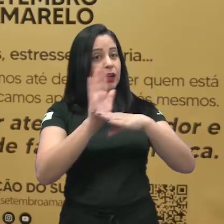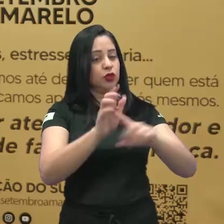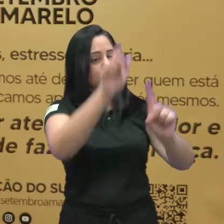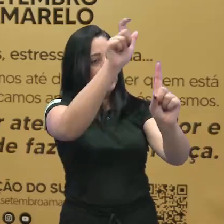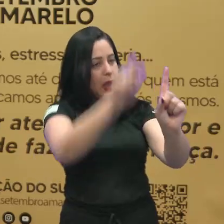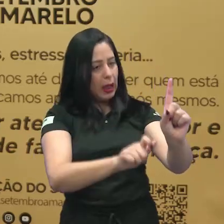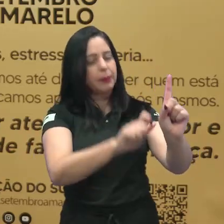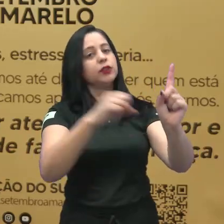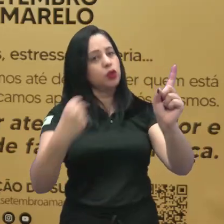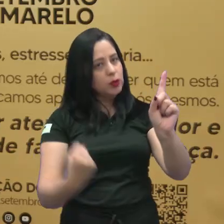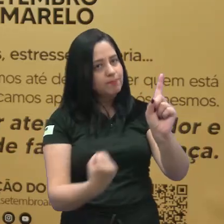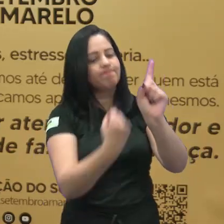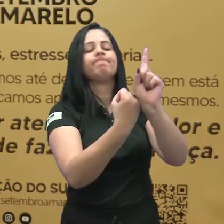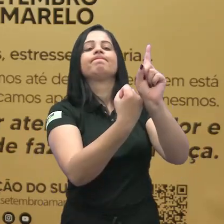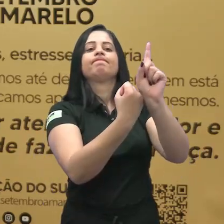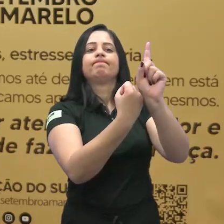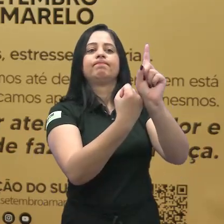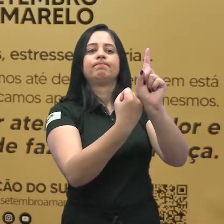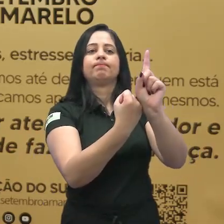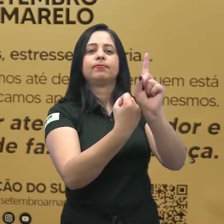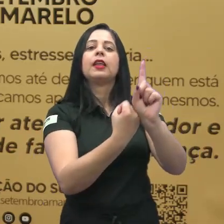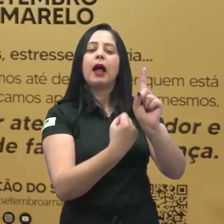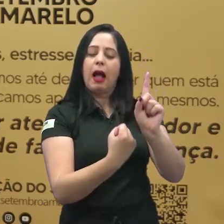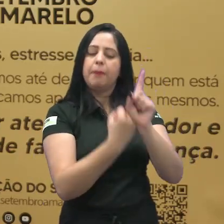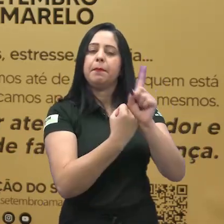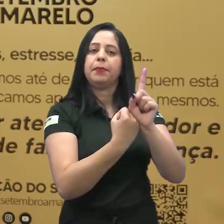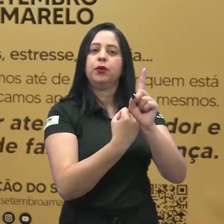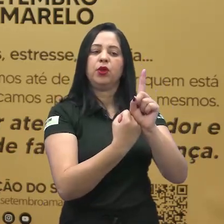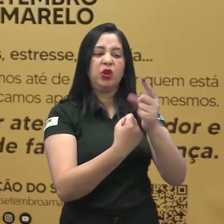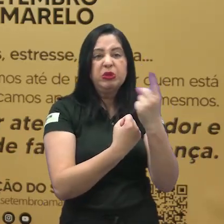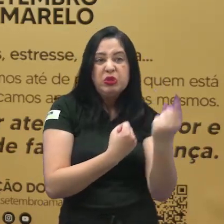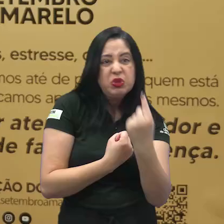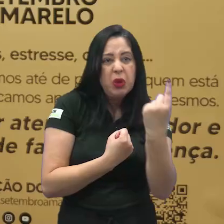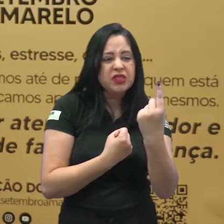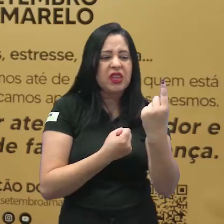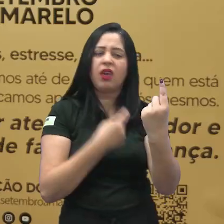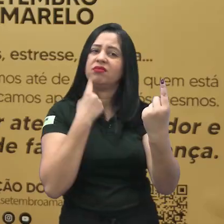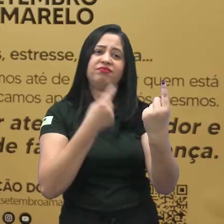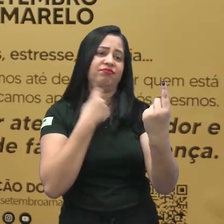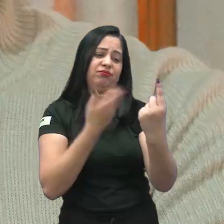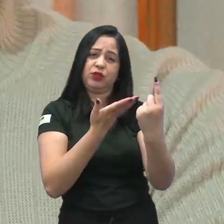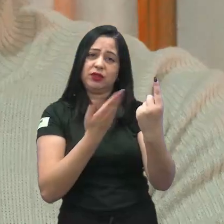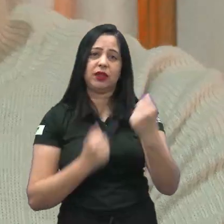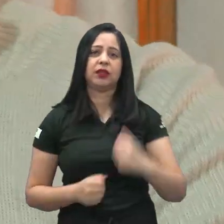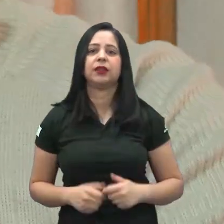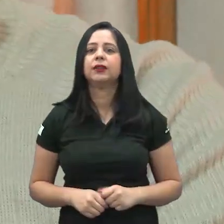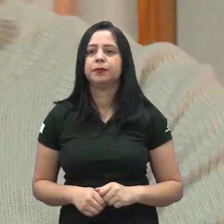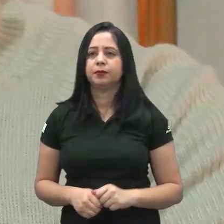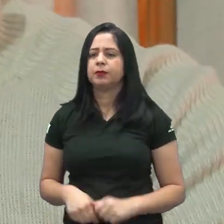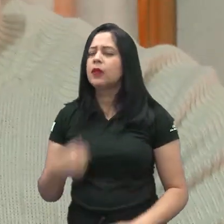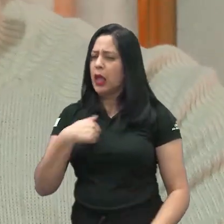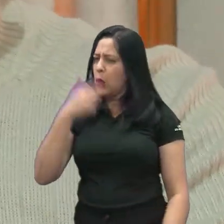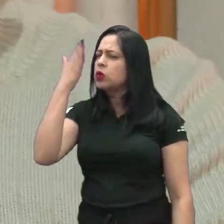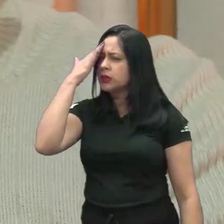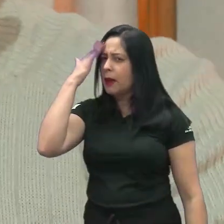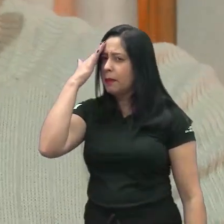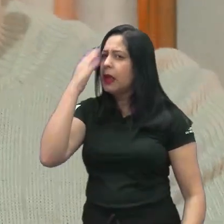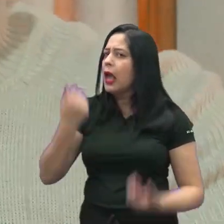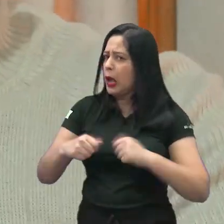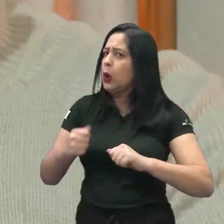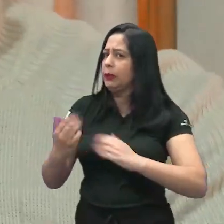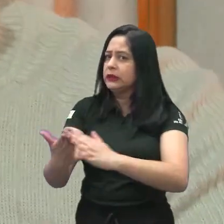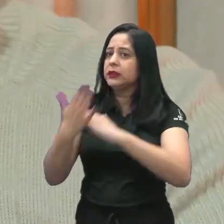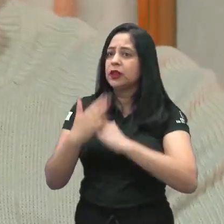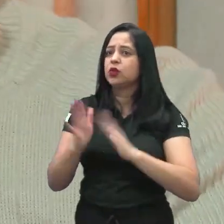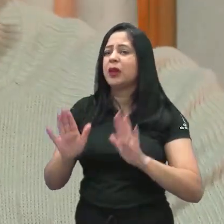apoio para o que ela está passando naquele momento, que sozinha não está dando conta de lidar. Eu sabia que eu precisava de ajuda, só que eu não